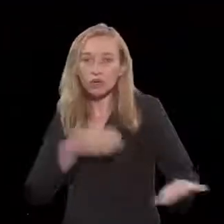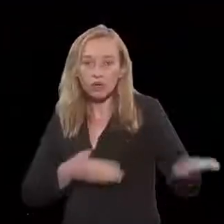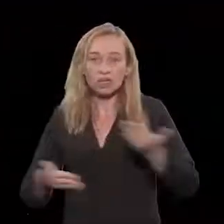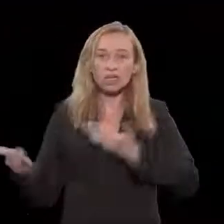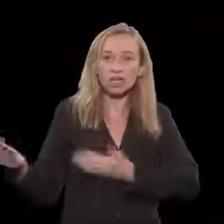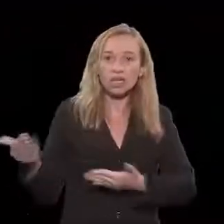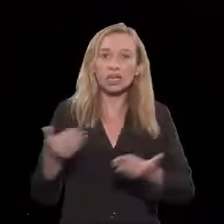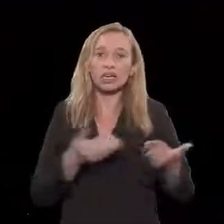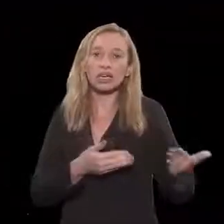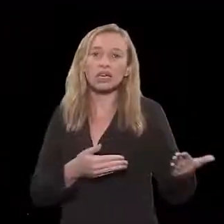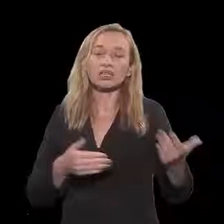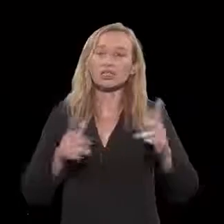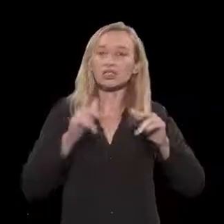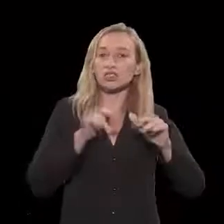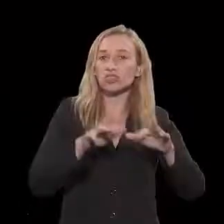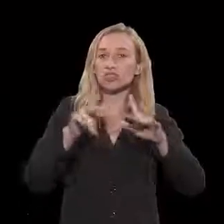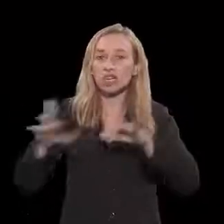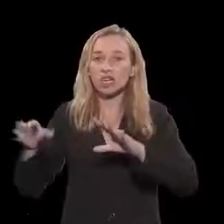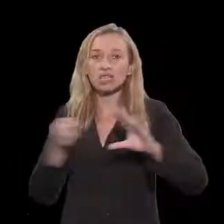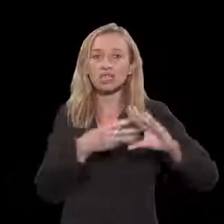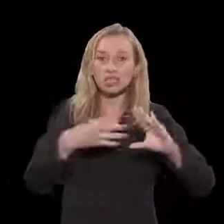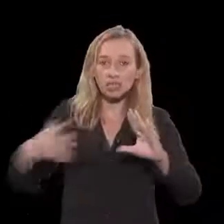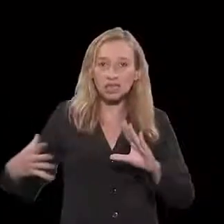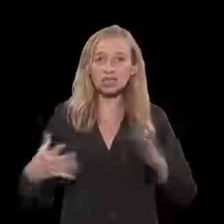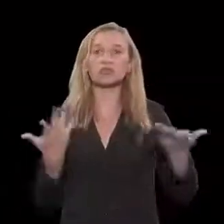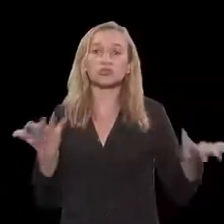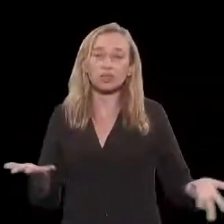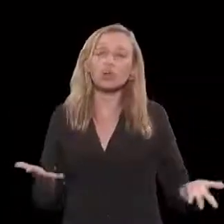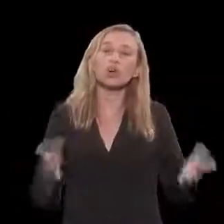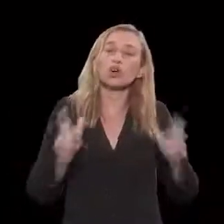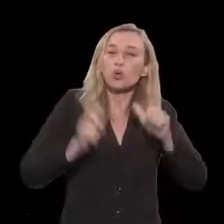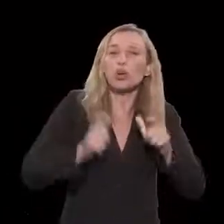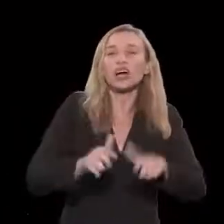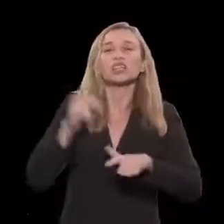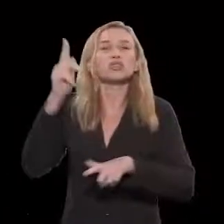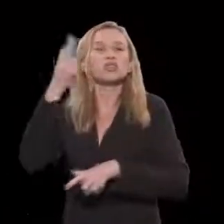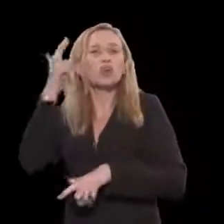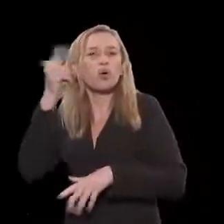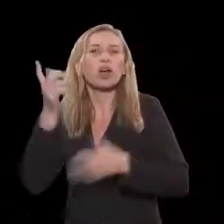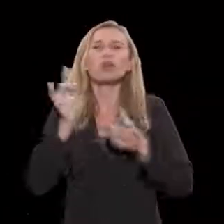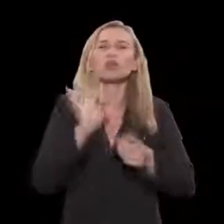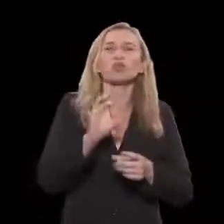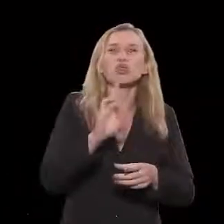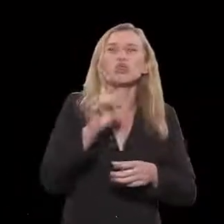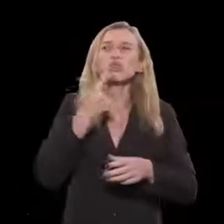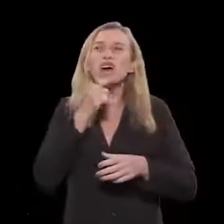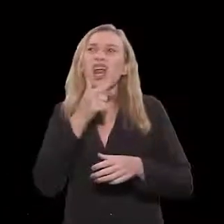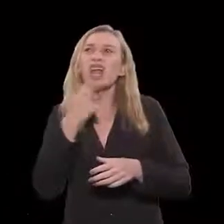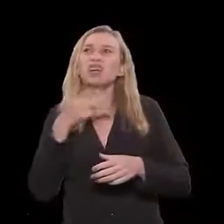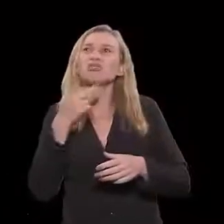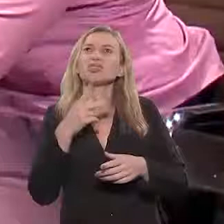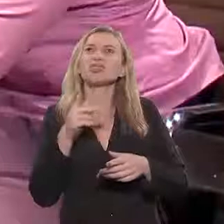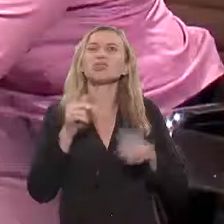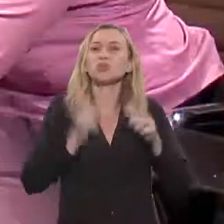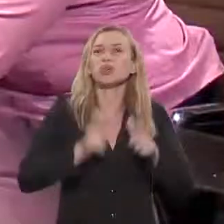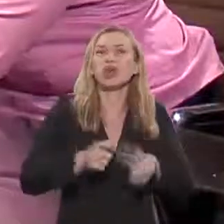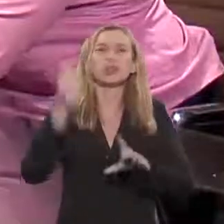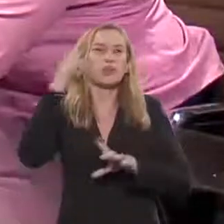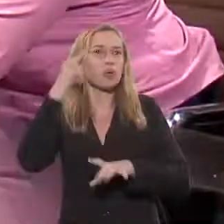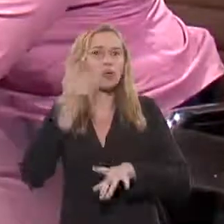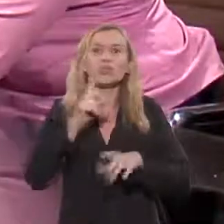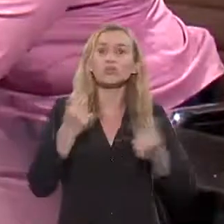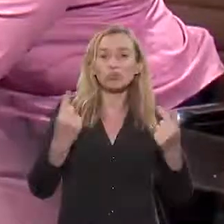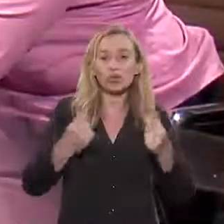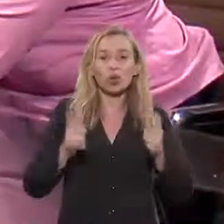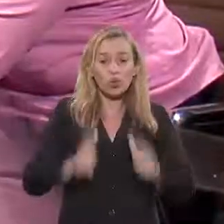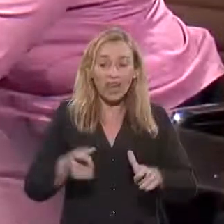entretenimento, essas personalidades enquanto pessoas, enquanto lugar de memória, sabe? Mas eu não estou falando só de lugar de memória, eu estou falando de um lugar